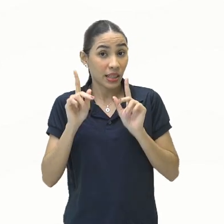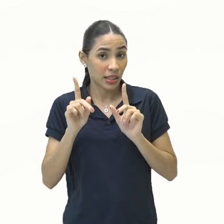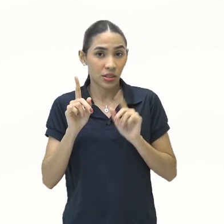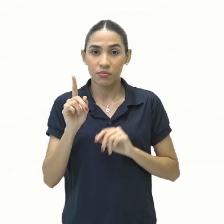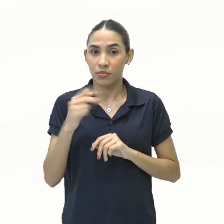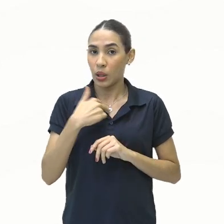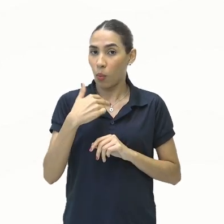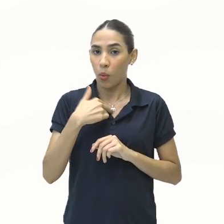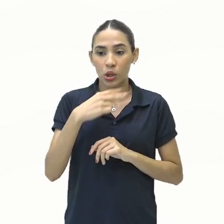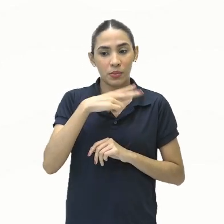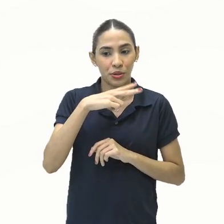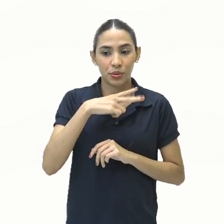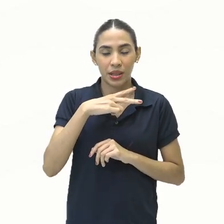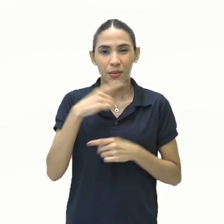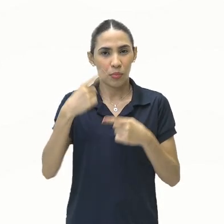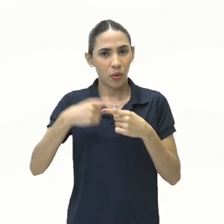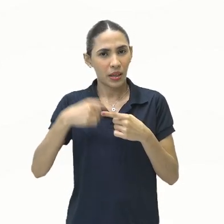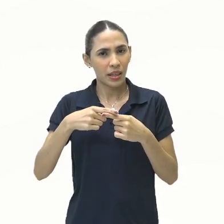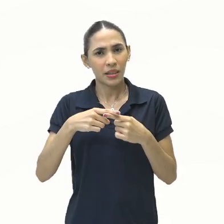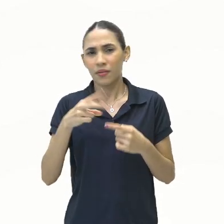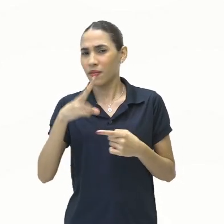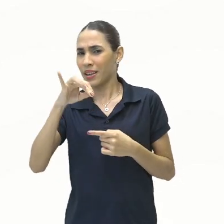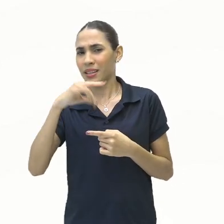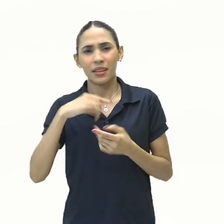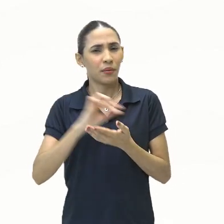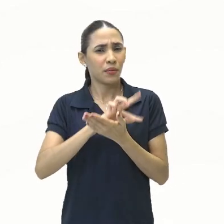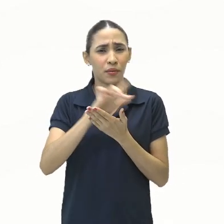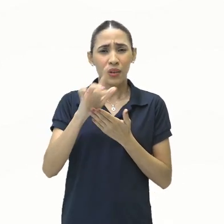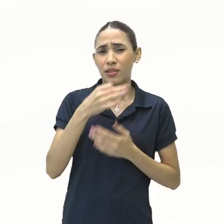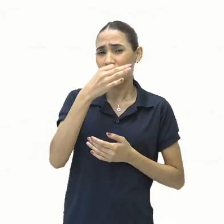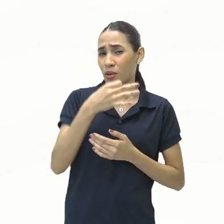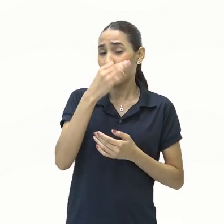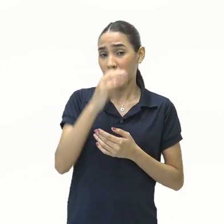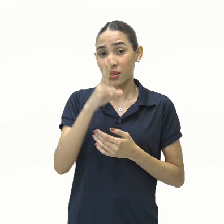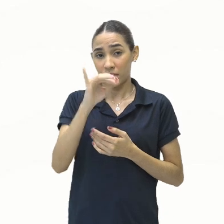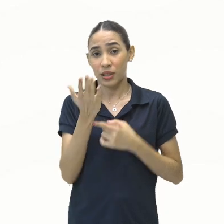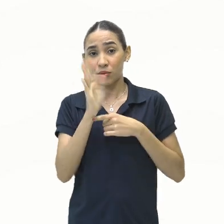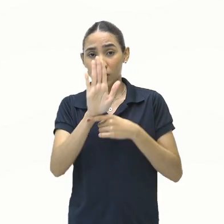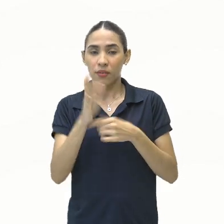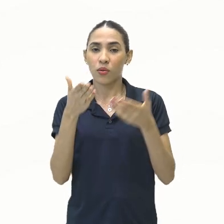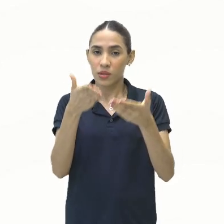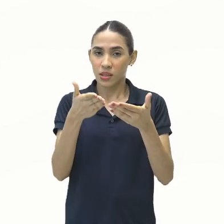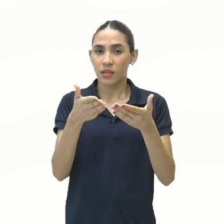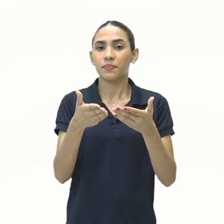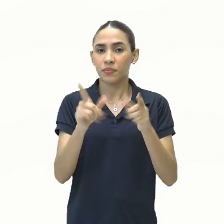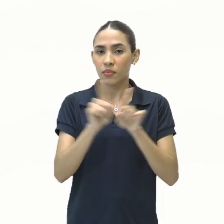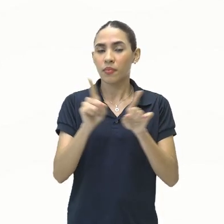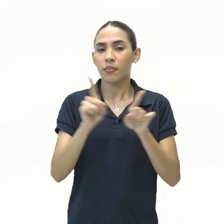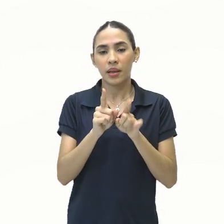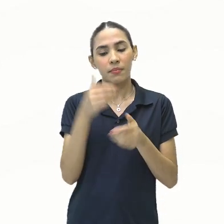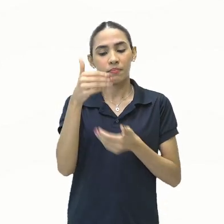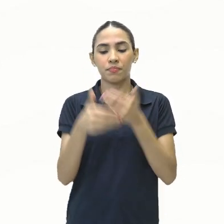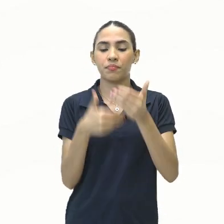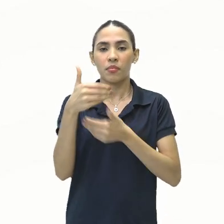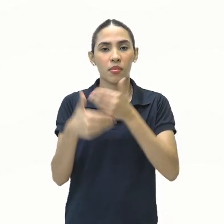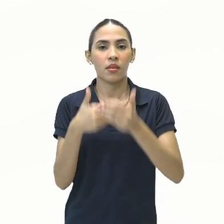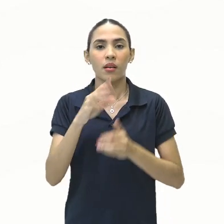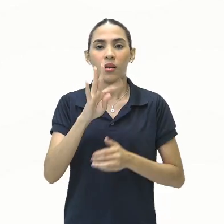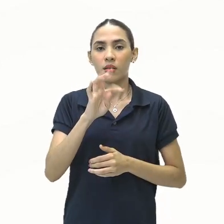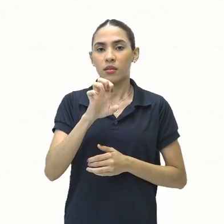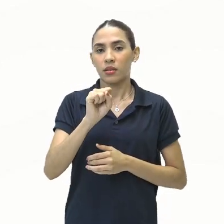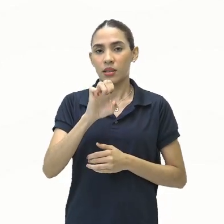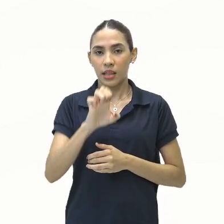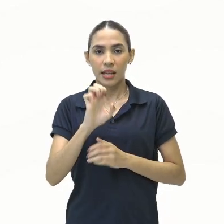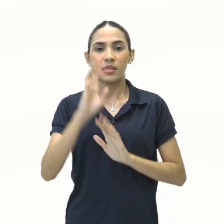forma pessoal. Por quê? Porque você vai ter vários argumentos que vão te ajudar ali, né? Que vão te ajudar a construir essa tese,